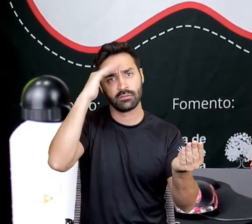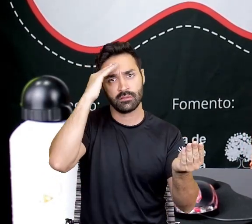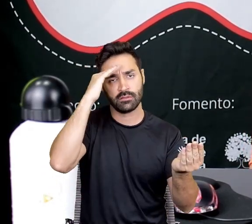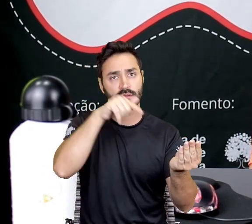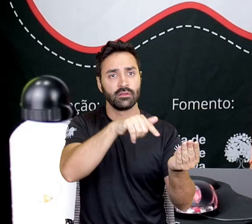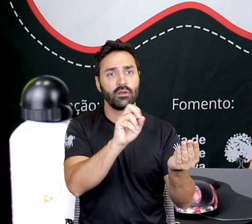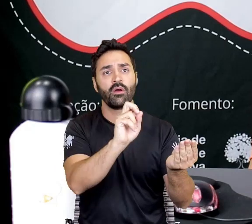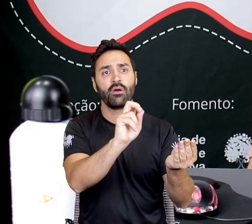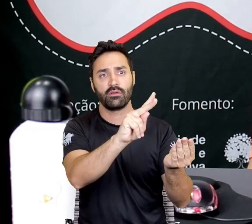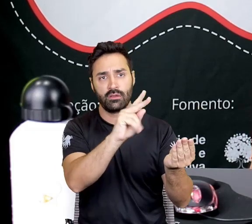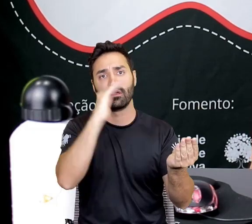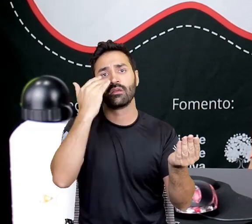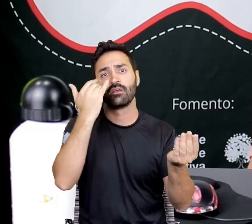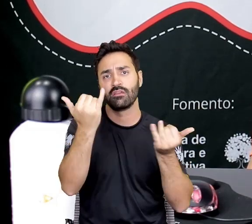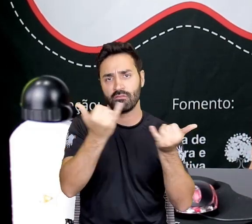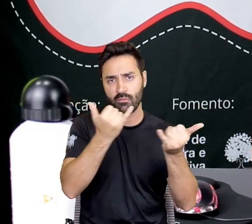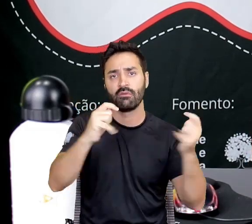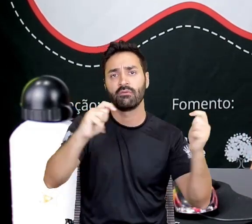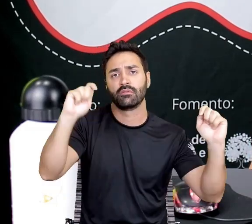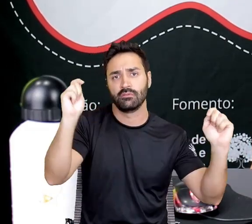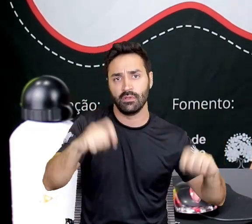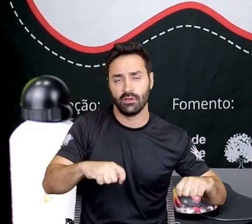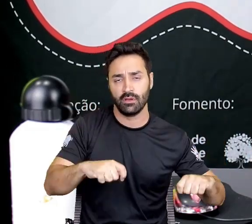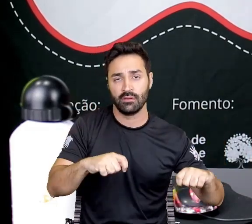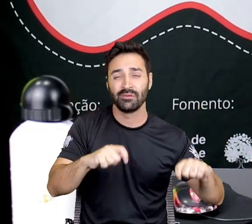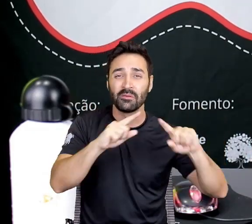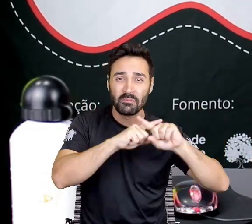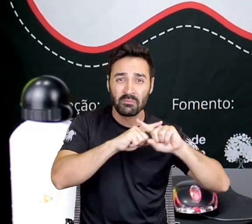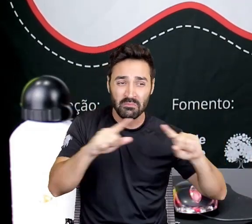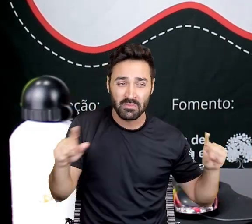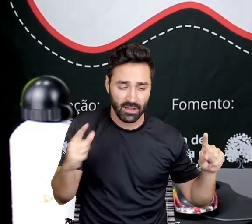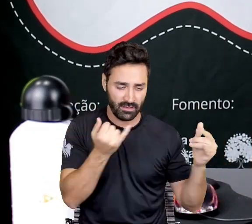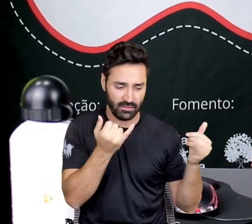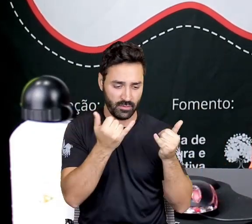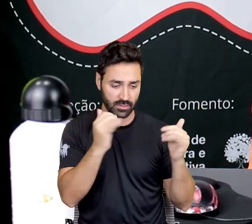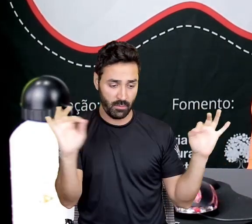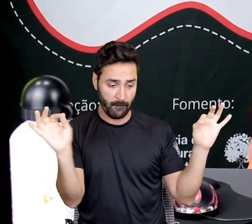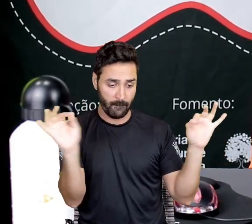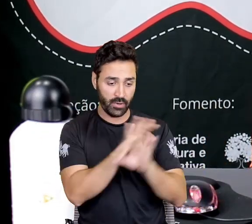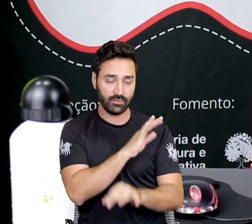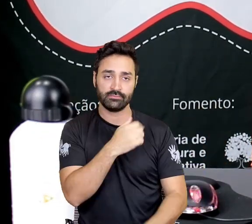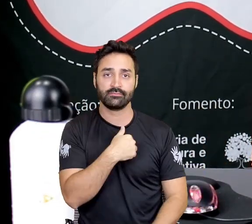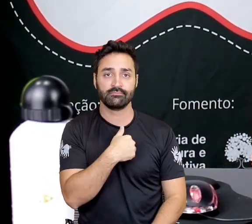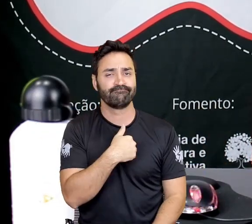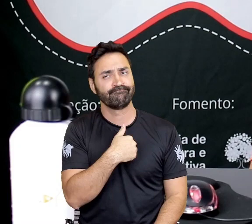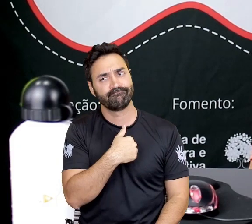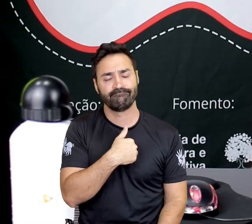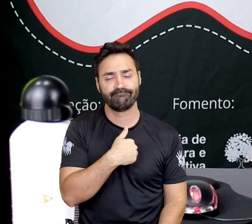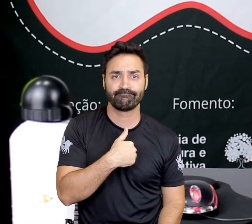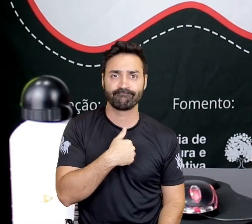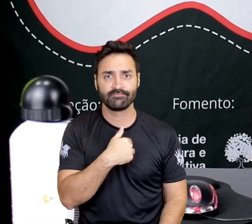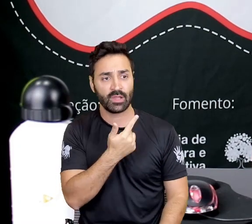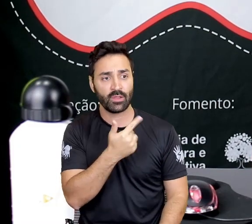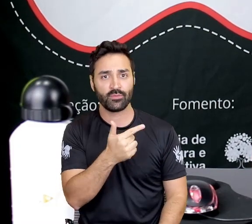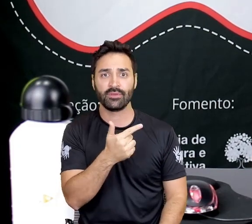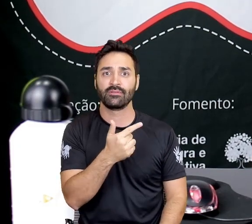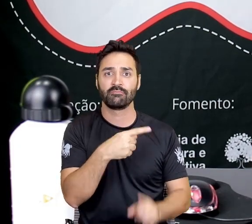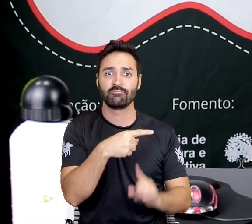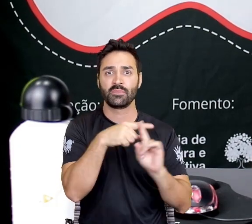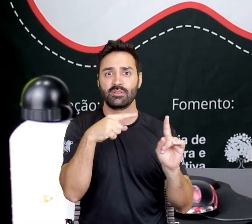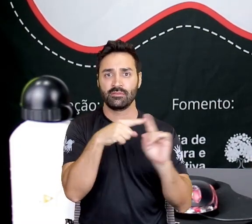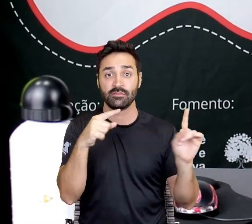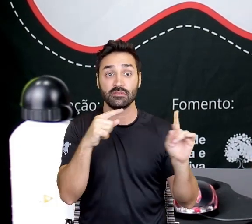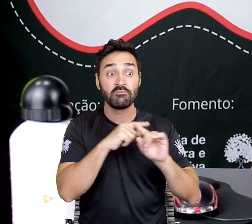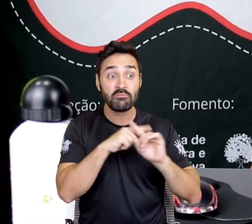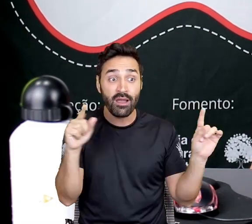informação. Não necessariamente completa como deveria, mas ela vai ter alguma informação. Agora, a partir do momento que